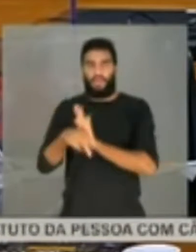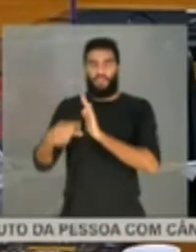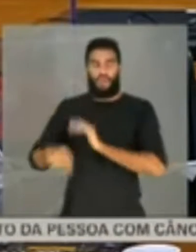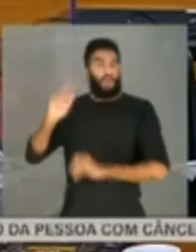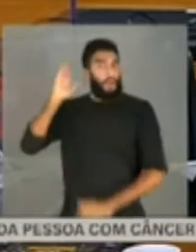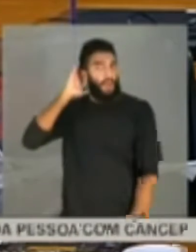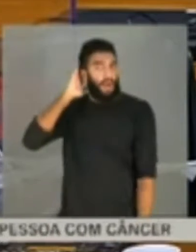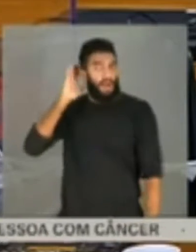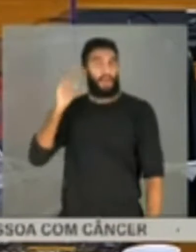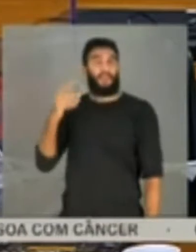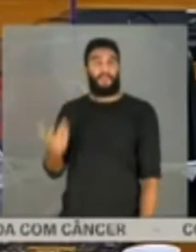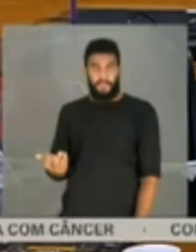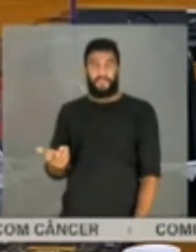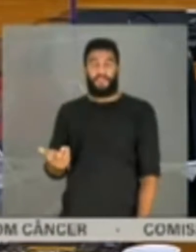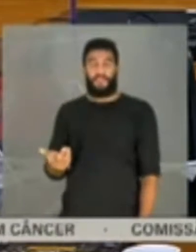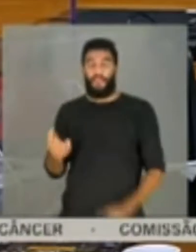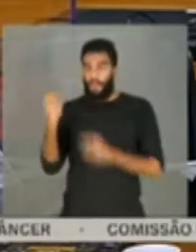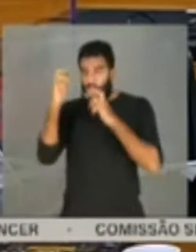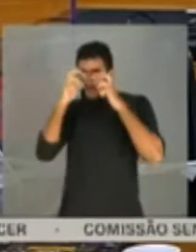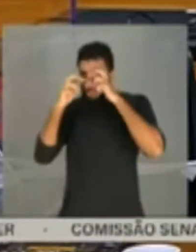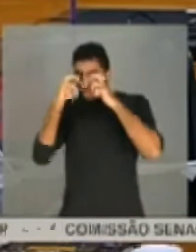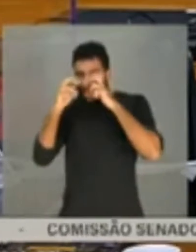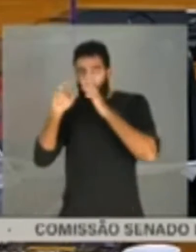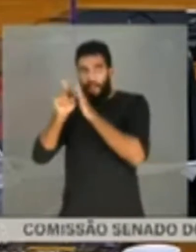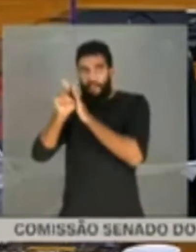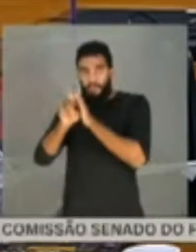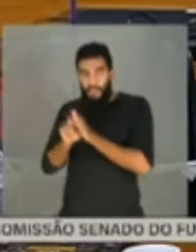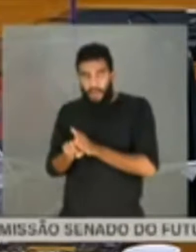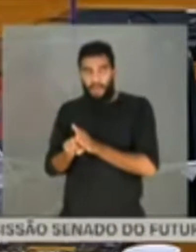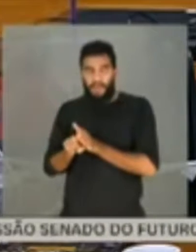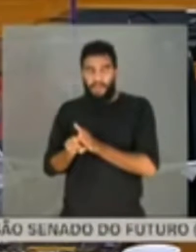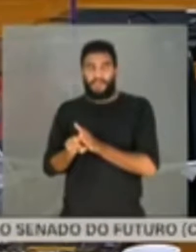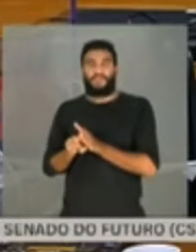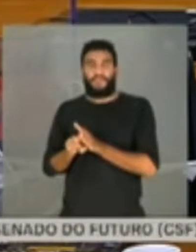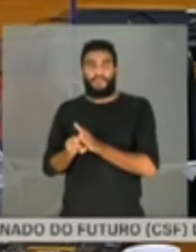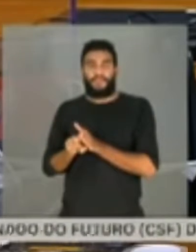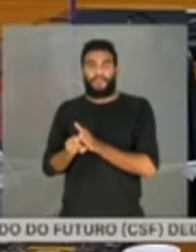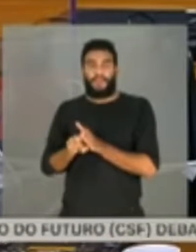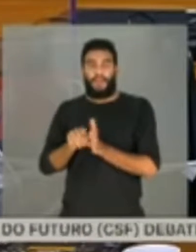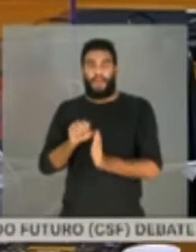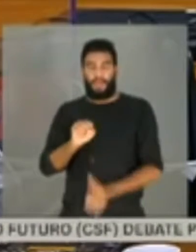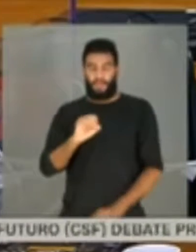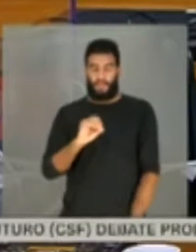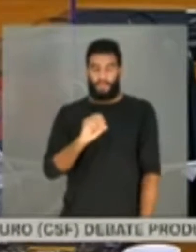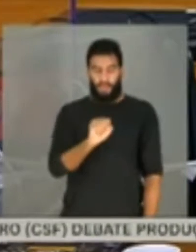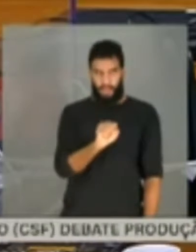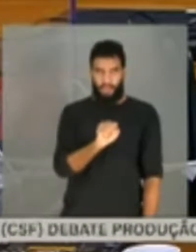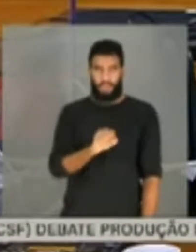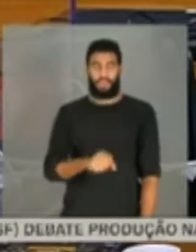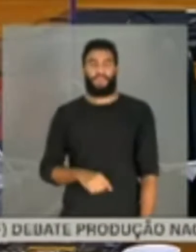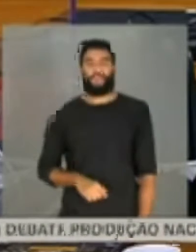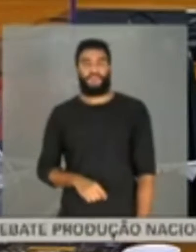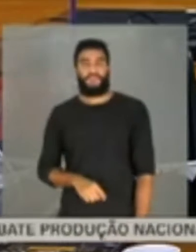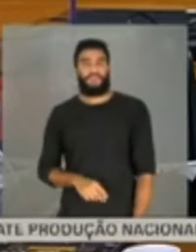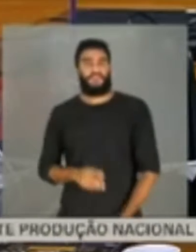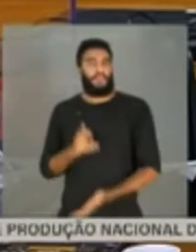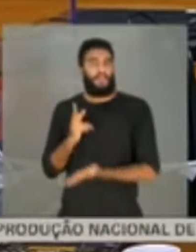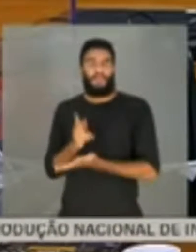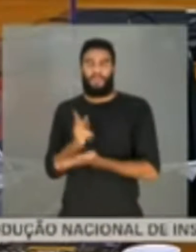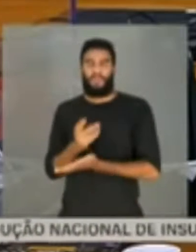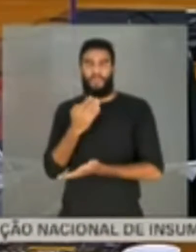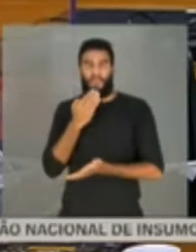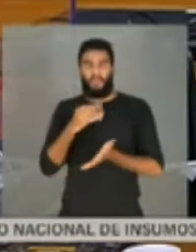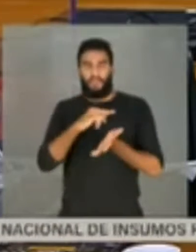e Energia do Pará, o qual estavam entre os investigados na Operação SOS. O